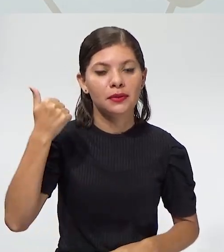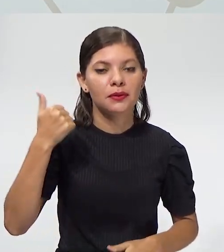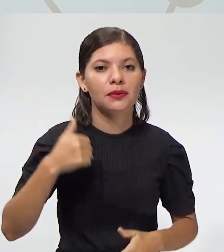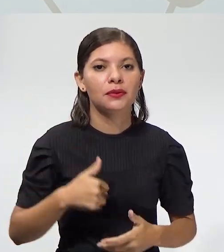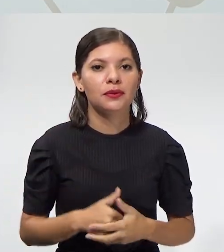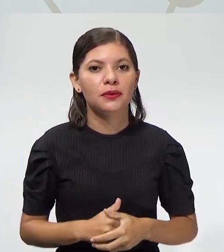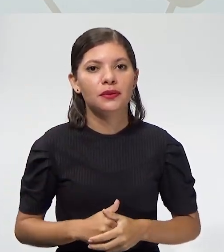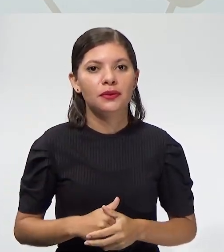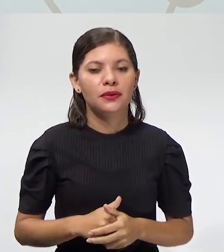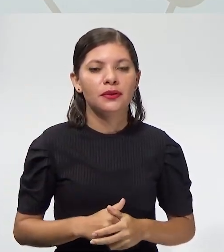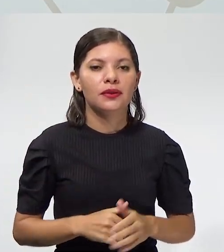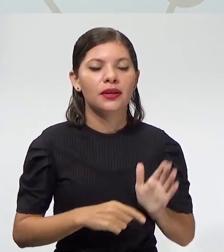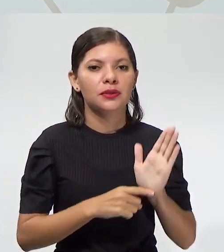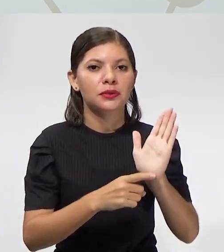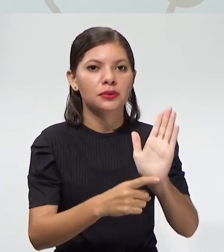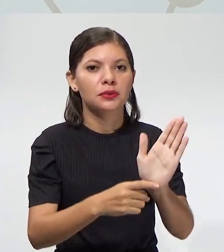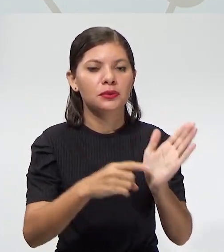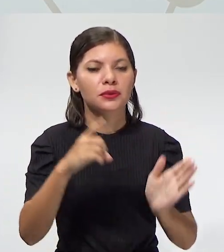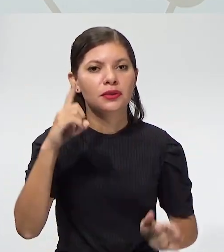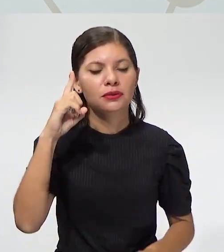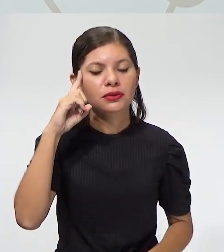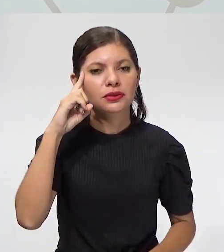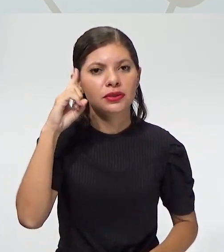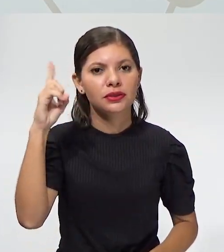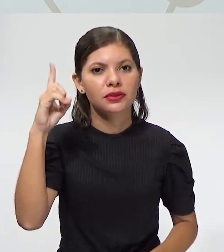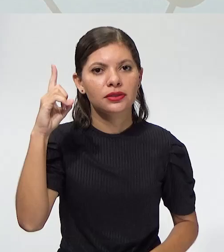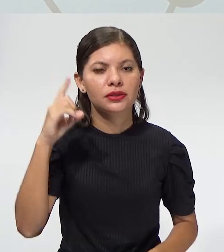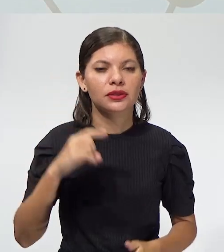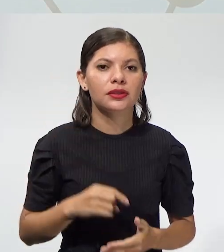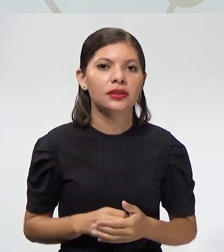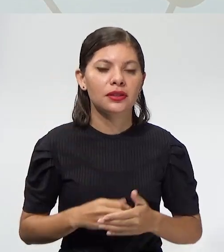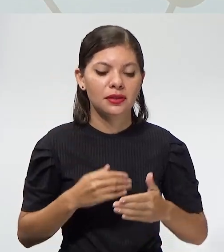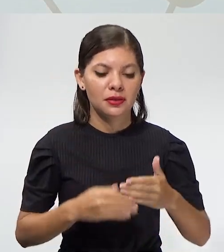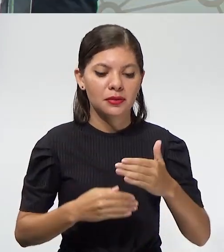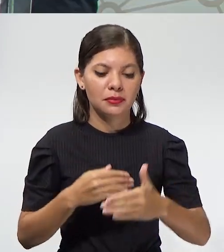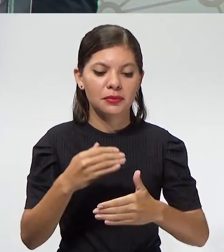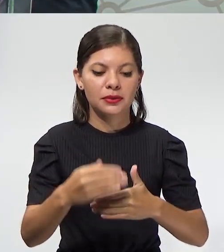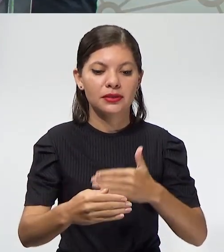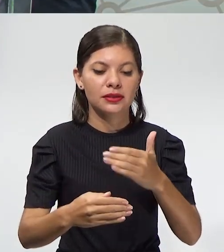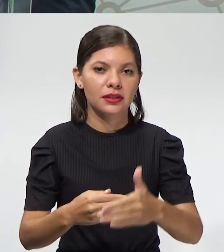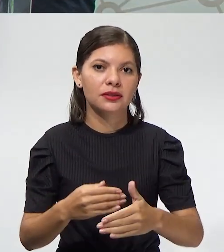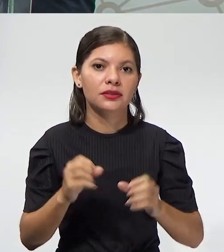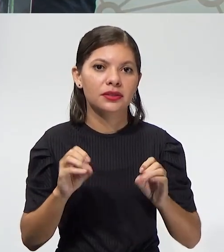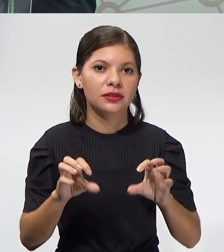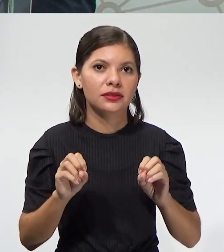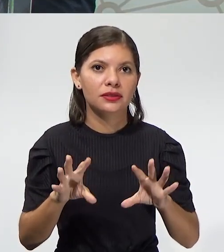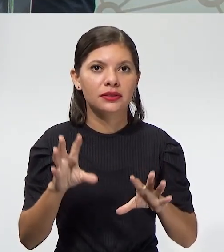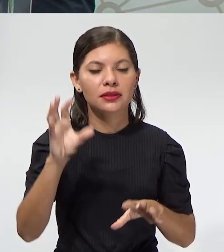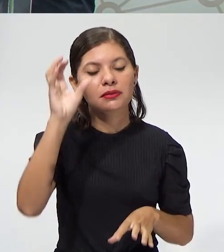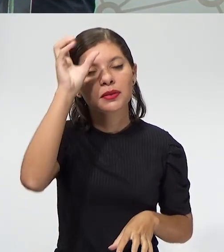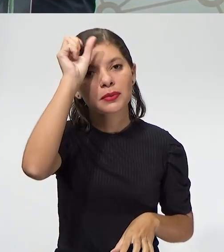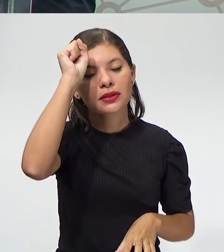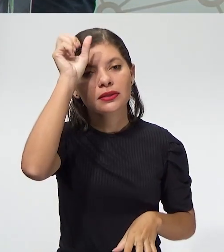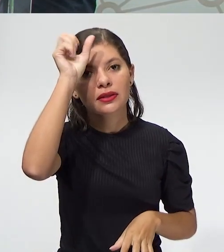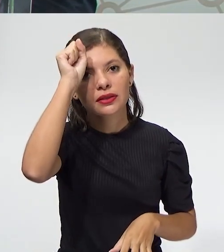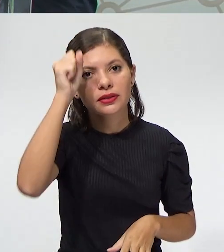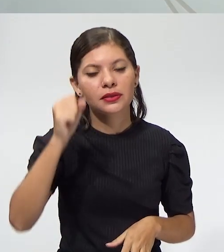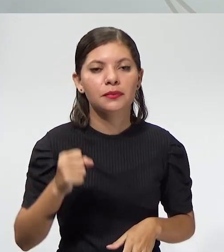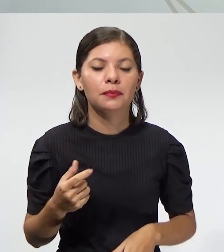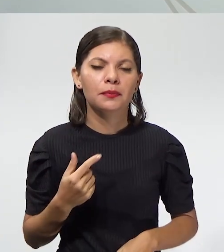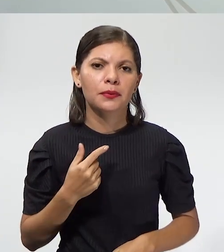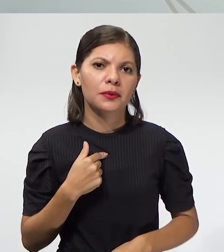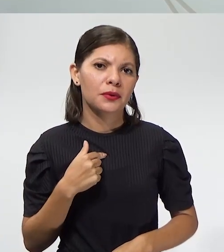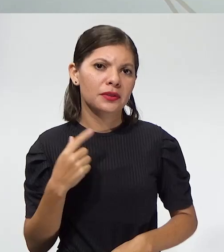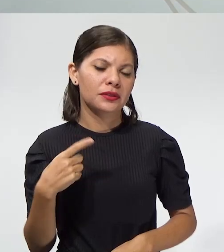nosso dia a dia, o nosso processo de ensino-aprendizagem. Exatamente, nós estamos organizando a formação de vocês